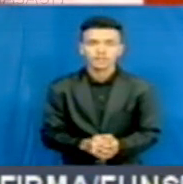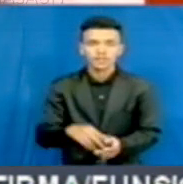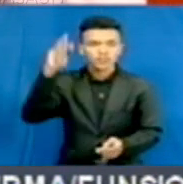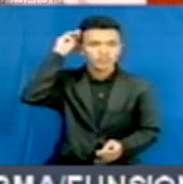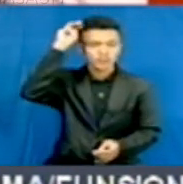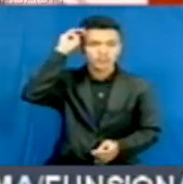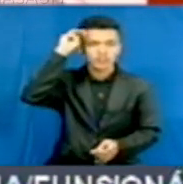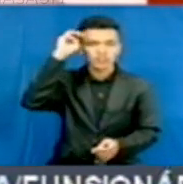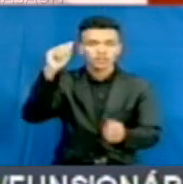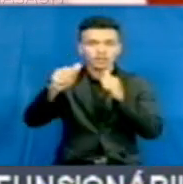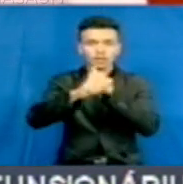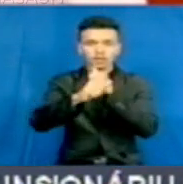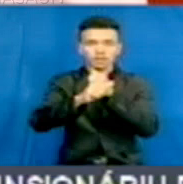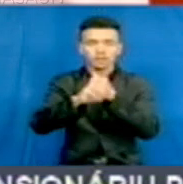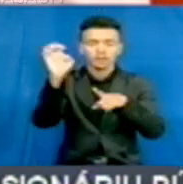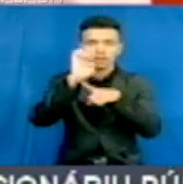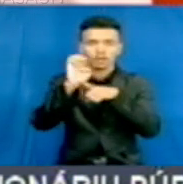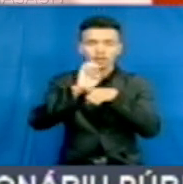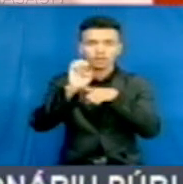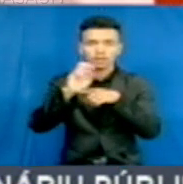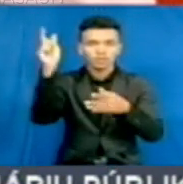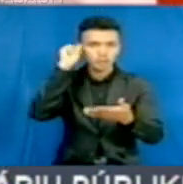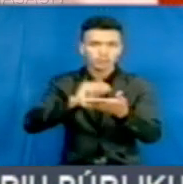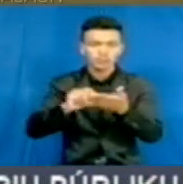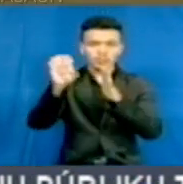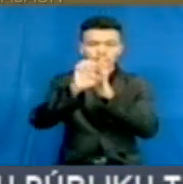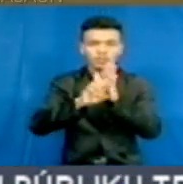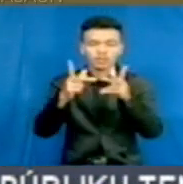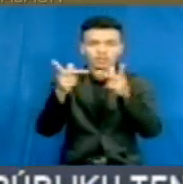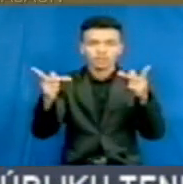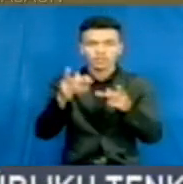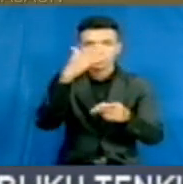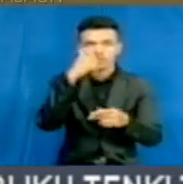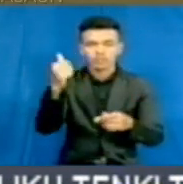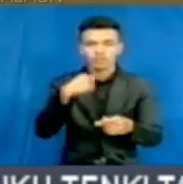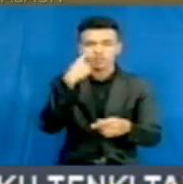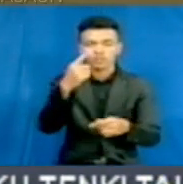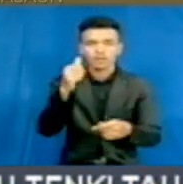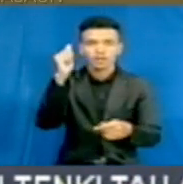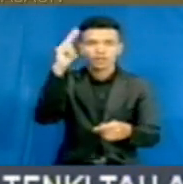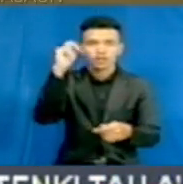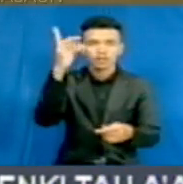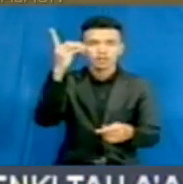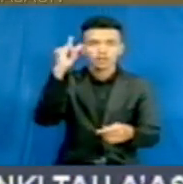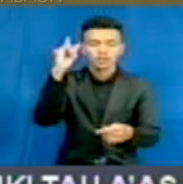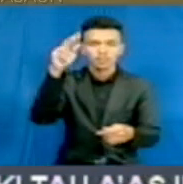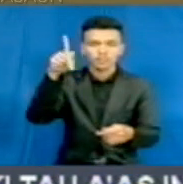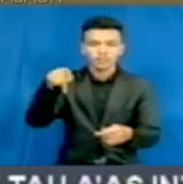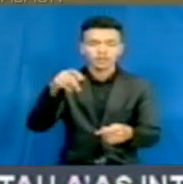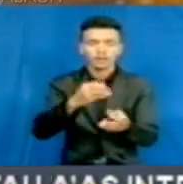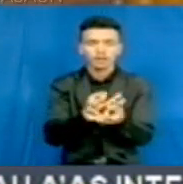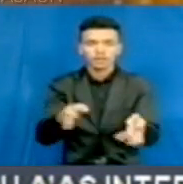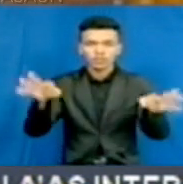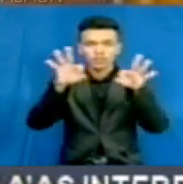Ministro Coordenador Assuntos Econômicos no Secretário de Estado do Ambiente afirma, ANLEIP, no ANDIP, importante